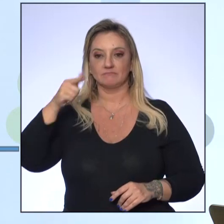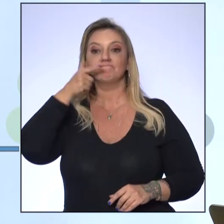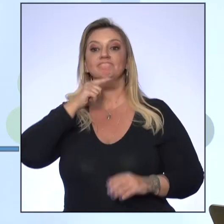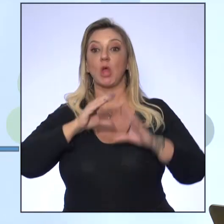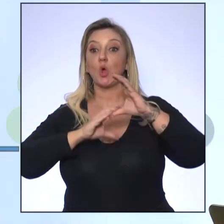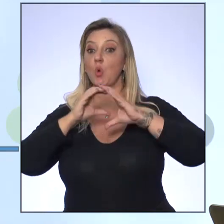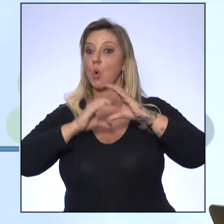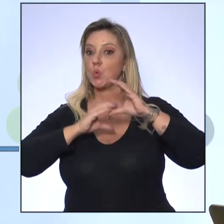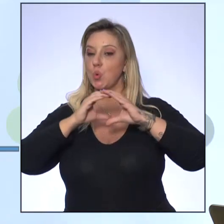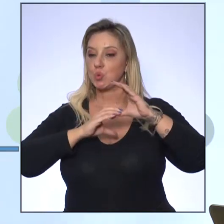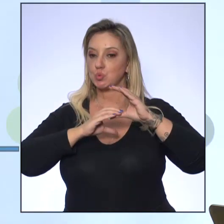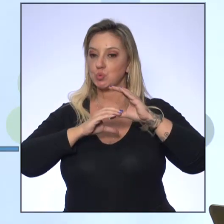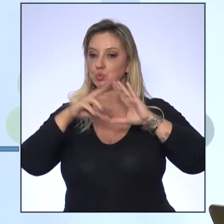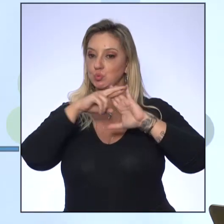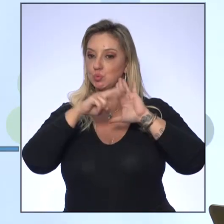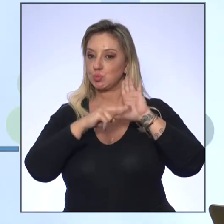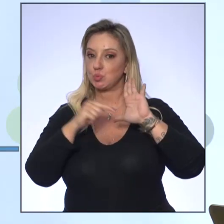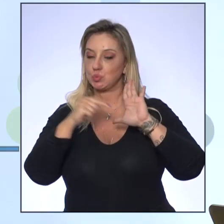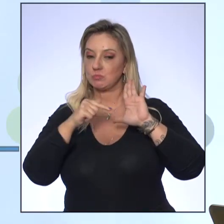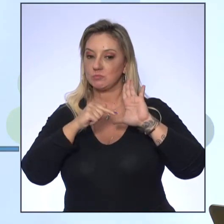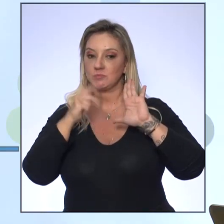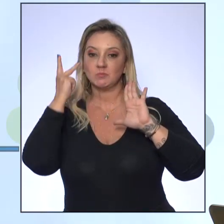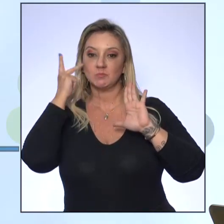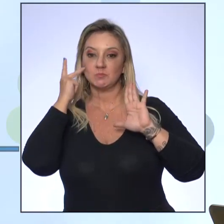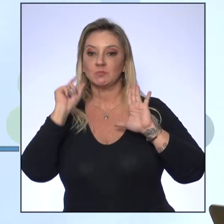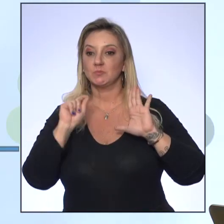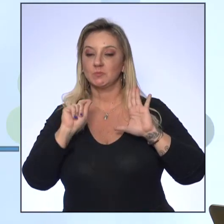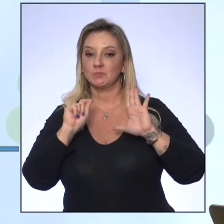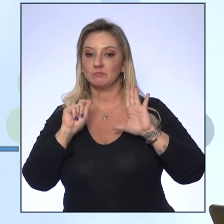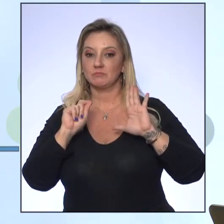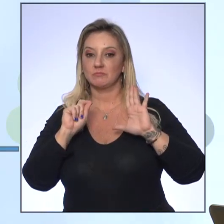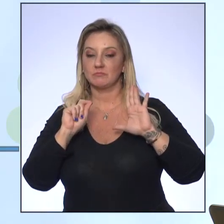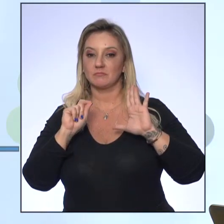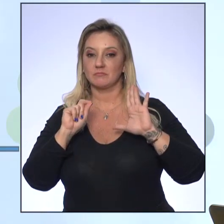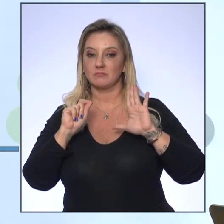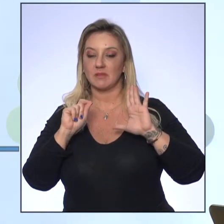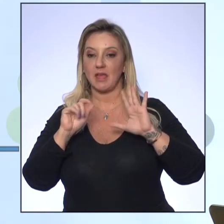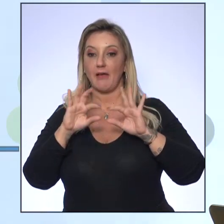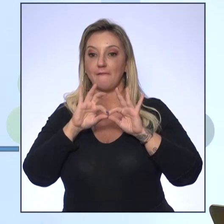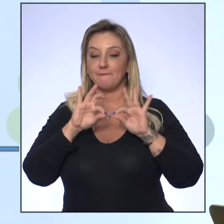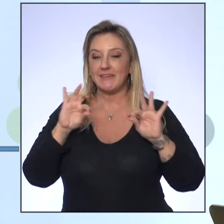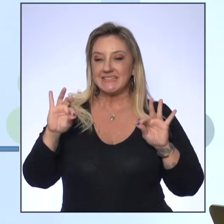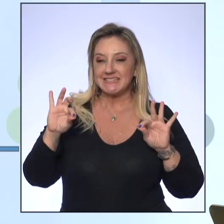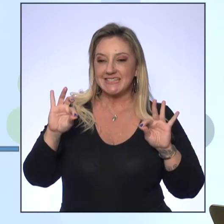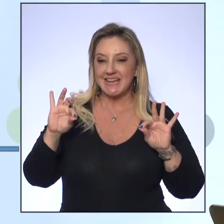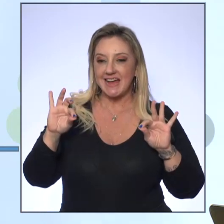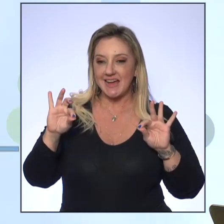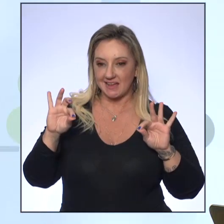concurso. E os pré-requisitos para esse concurso, normalmente, são cursos como física,